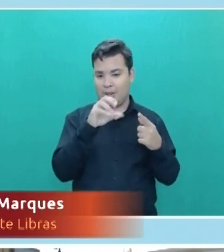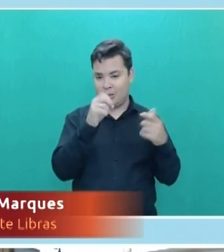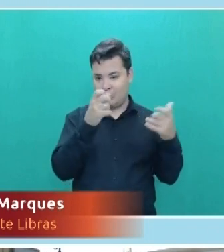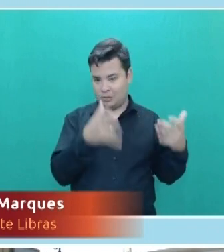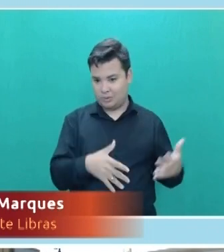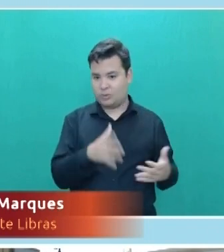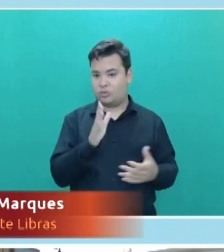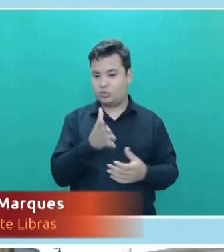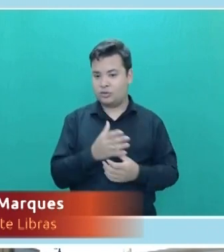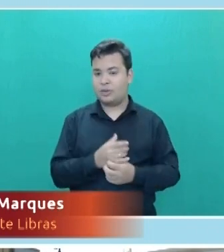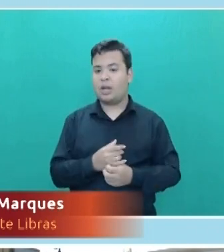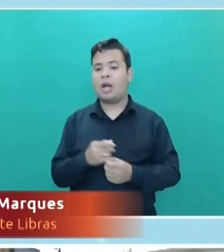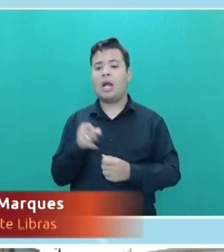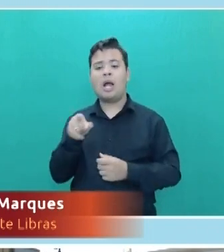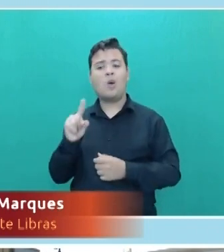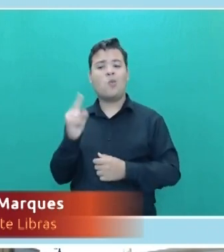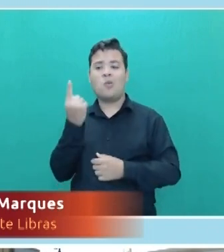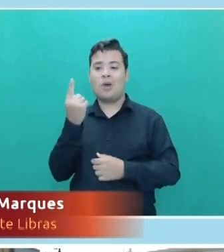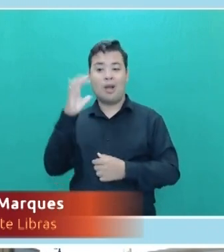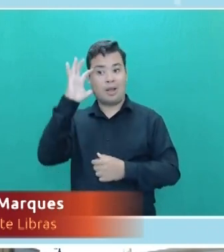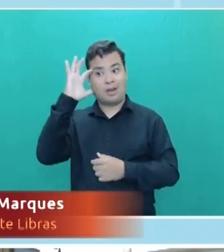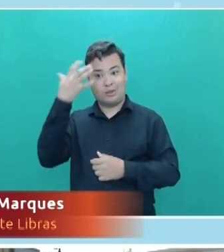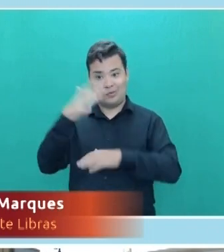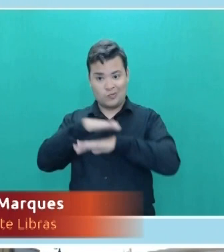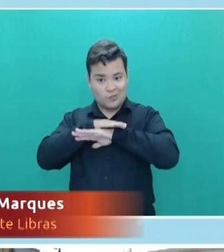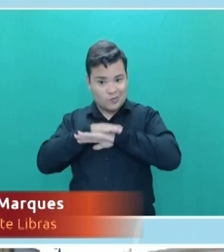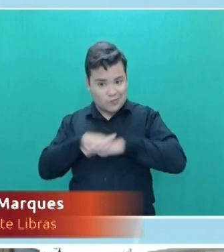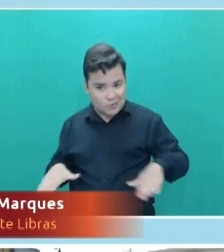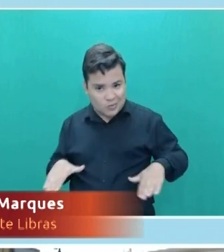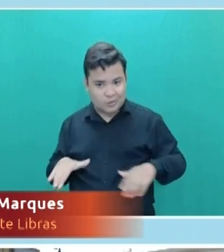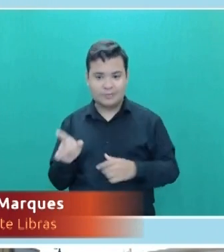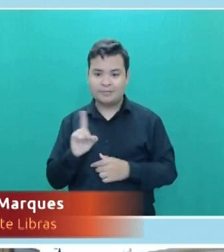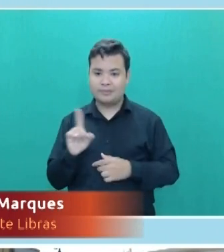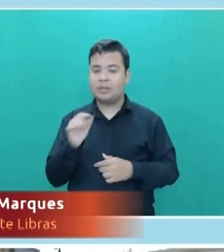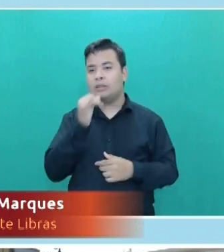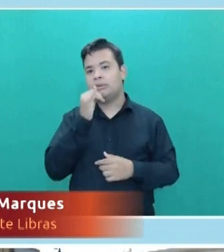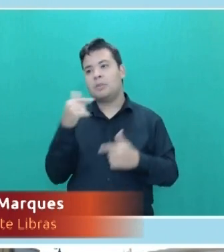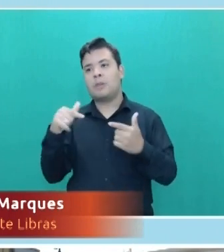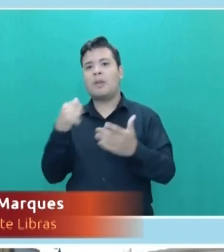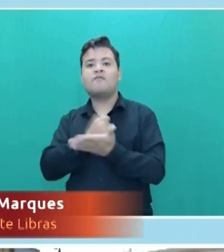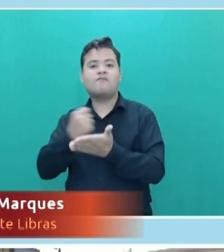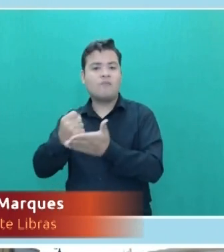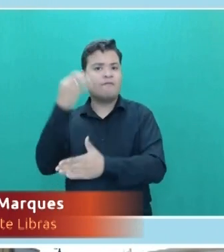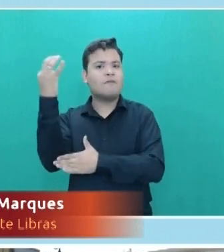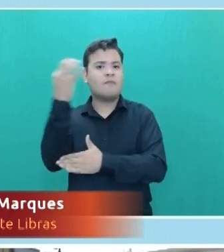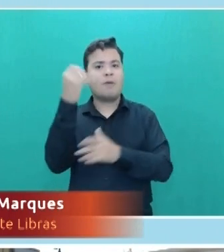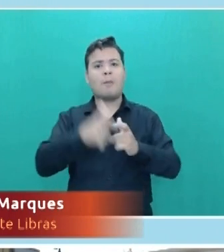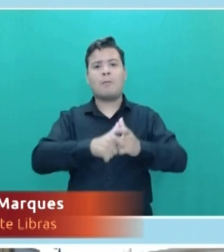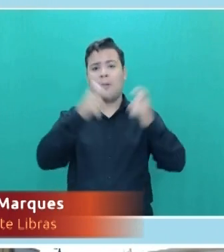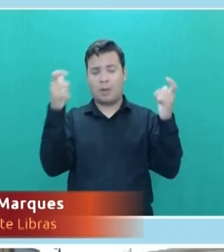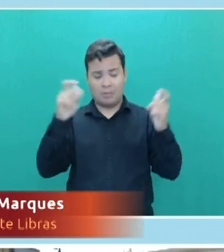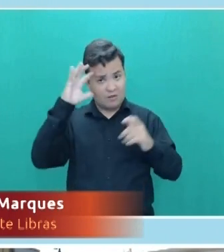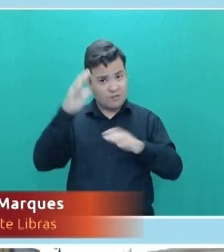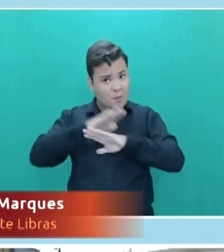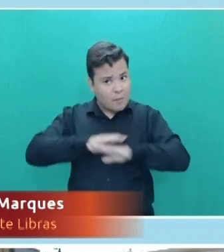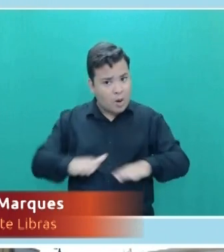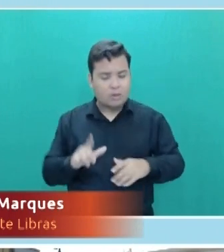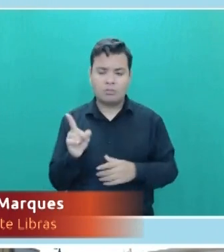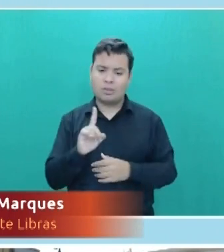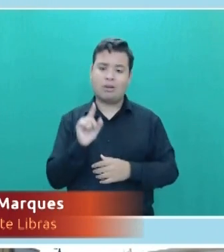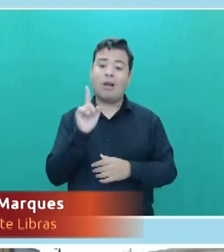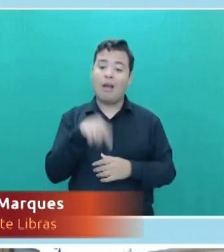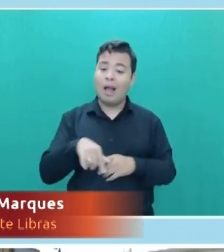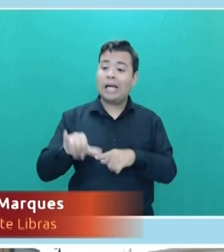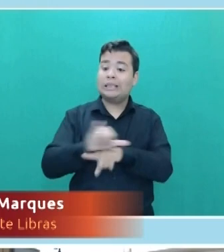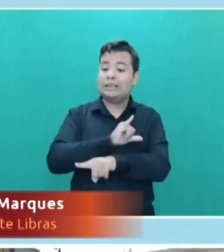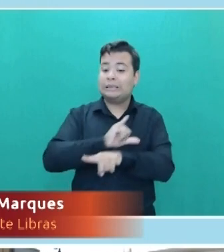apenas isso que vai resolver a questão nossa, aumentar o número de formalizados ou não. É apenas mais um elemento. Na verdade, a